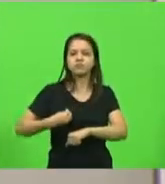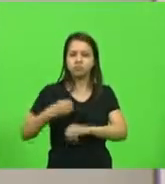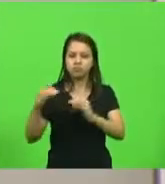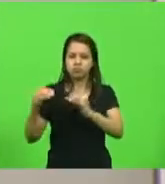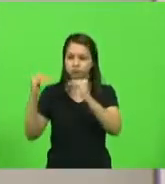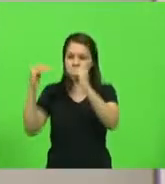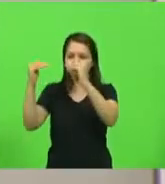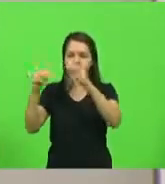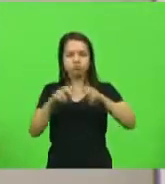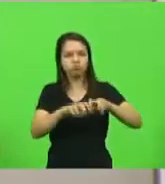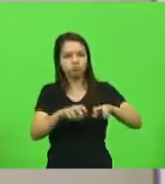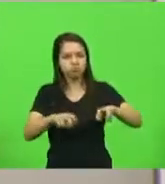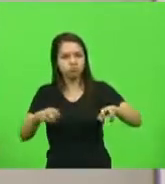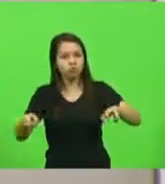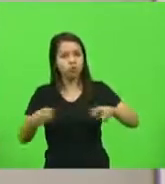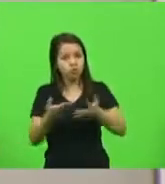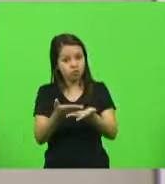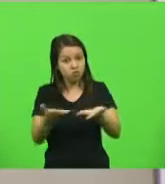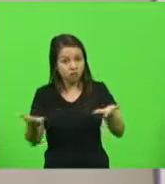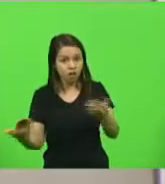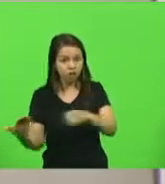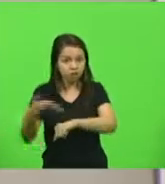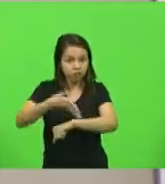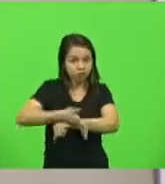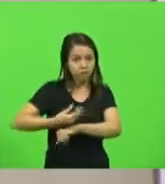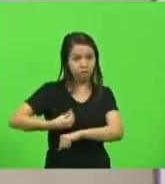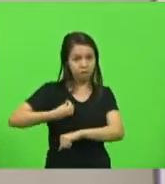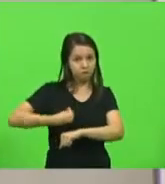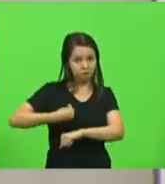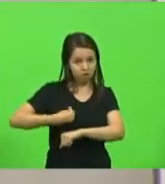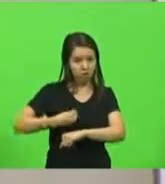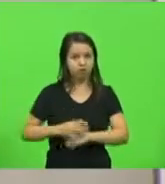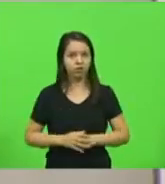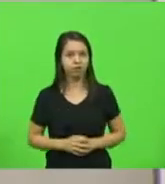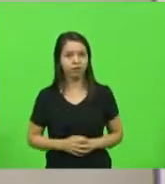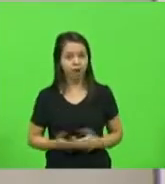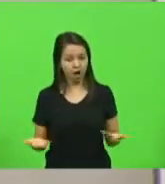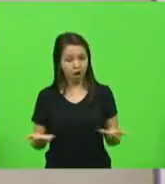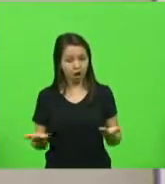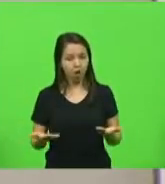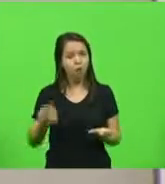nos honraram com seu comparecimento. E, neste momento, convoco